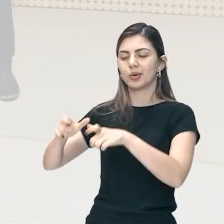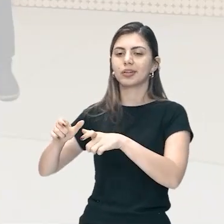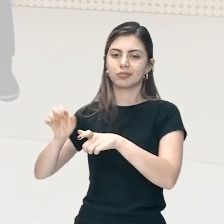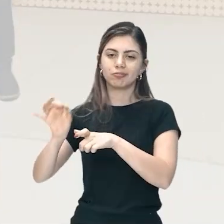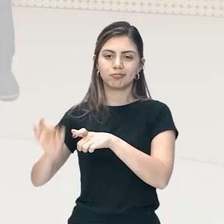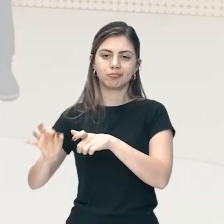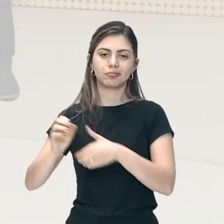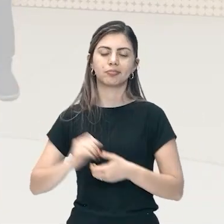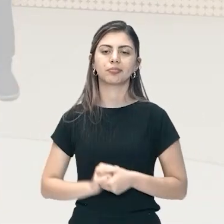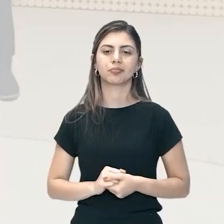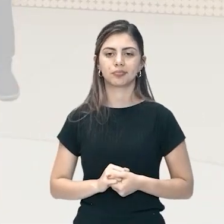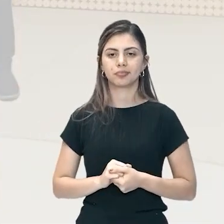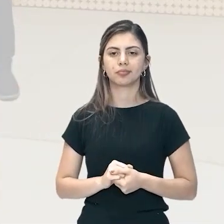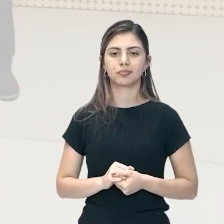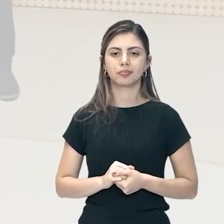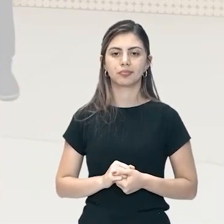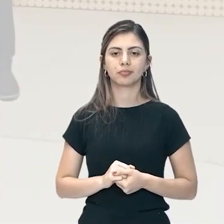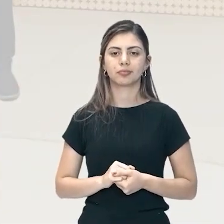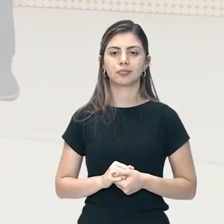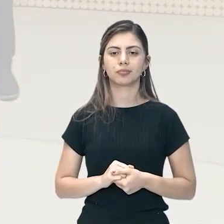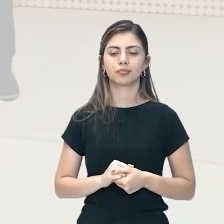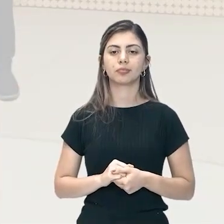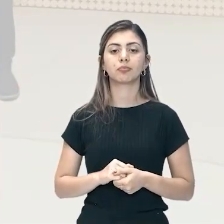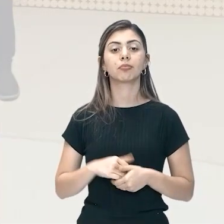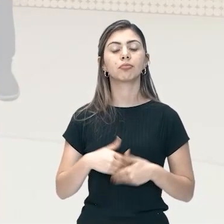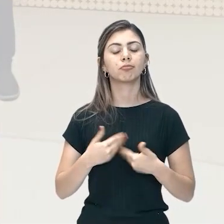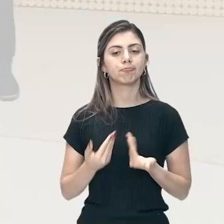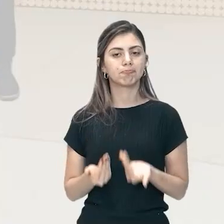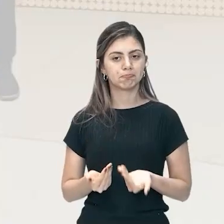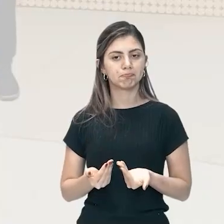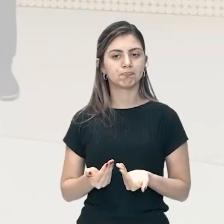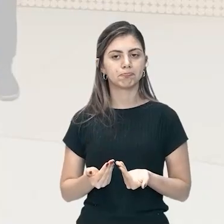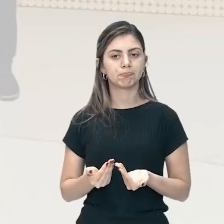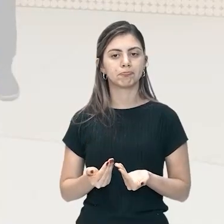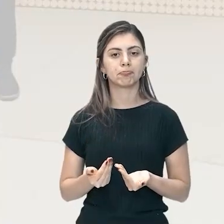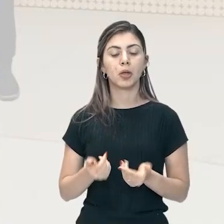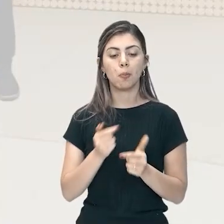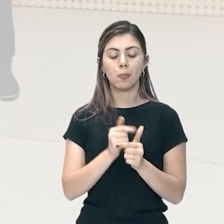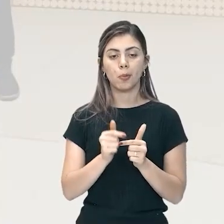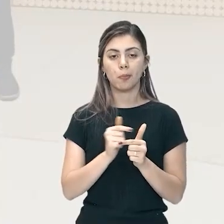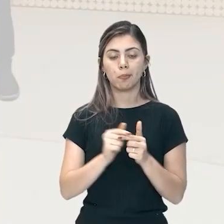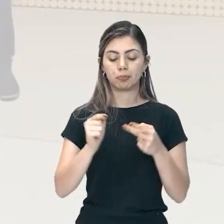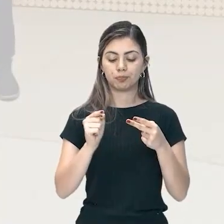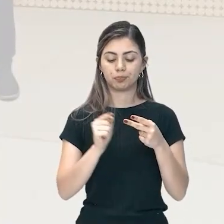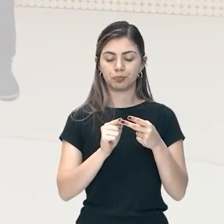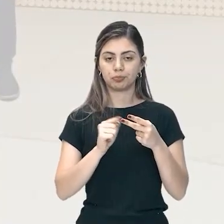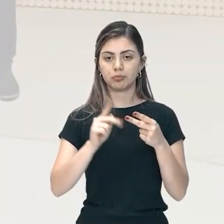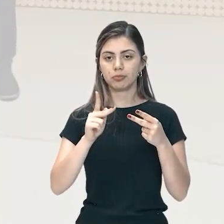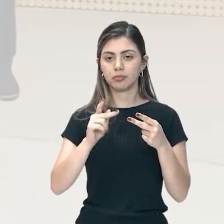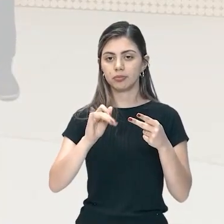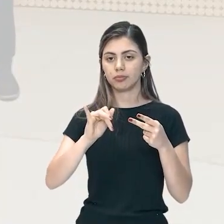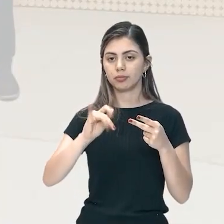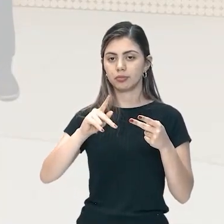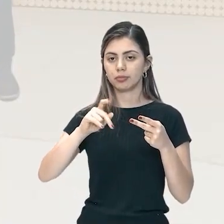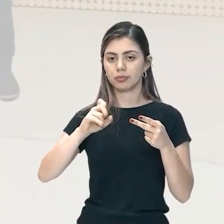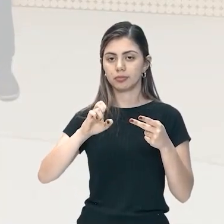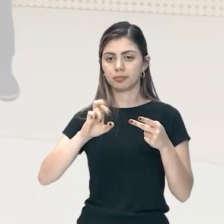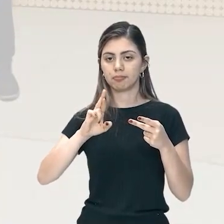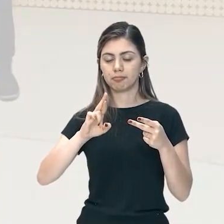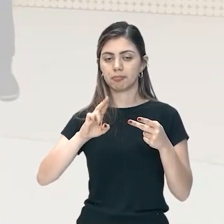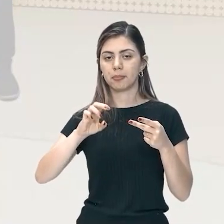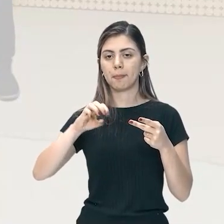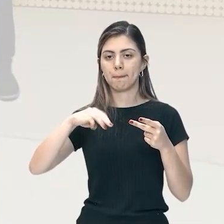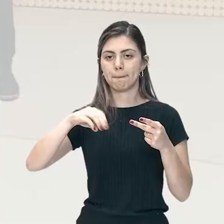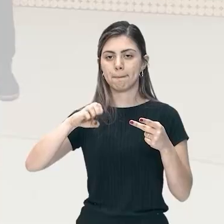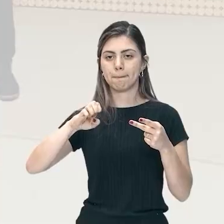longe, tá? Por sua vez, no problema de visão da hipermetropia,